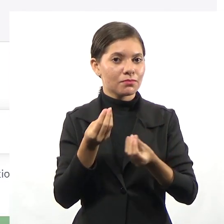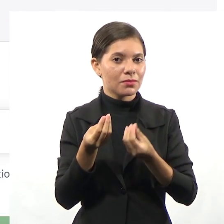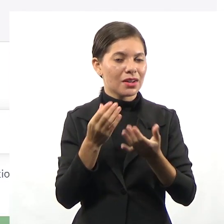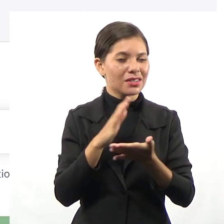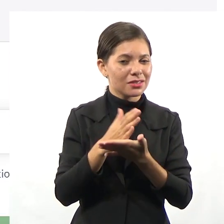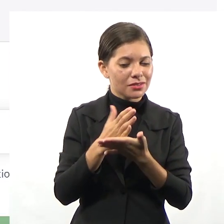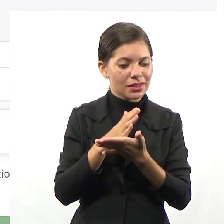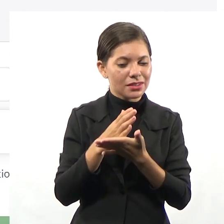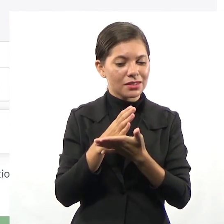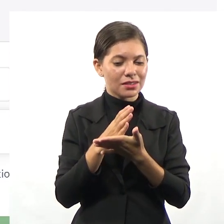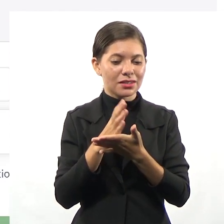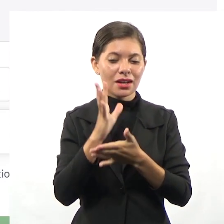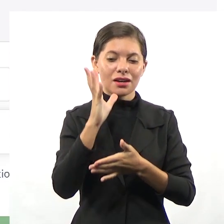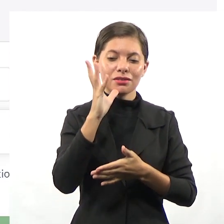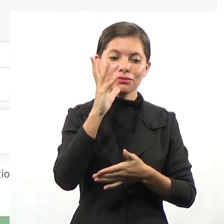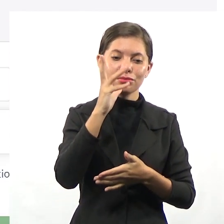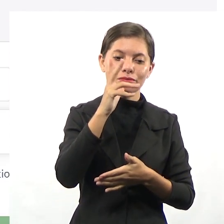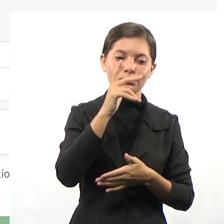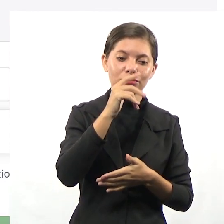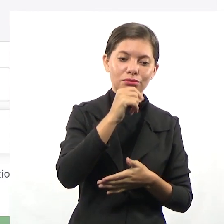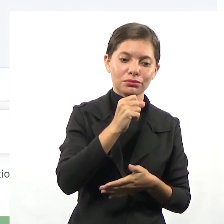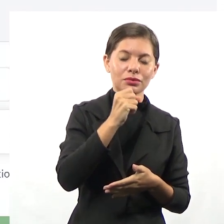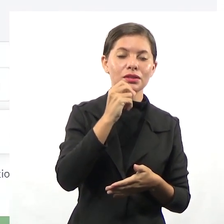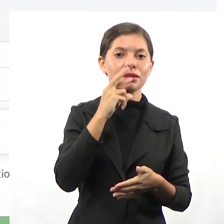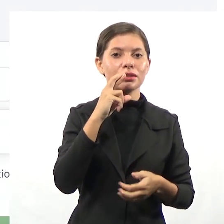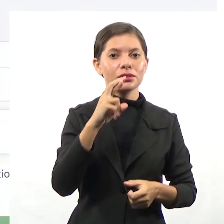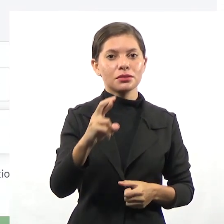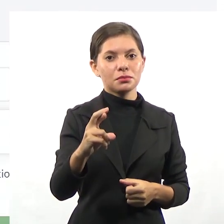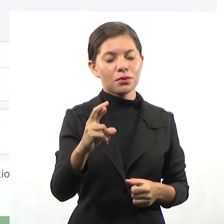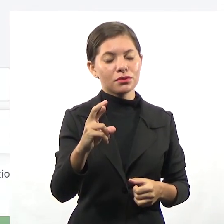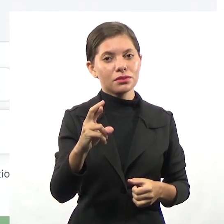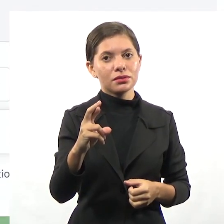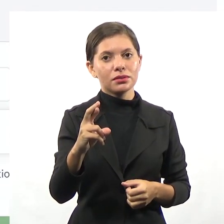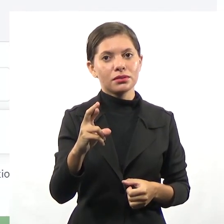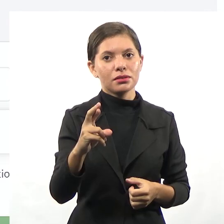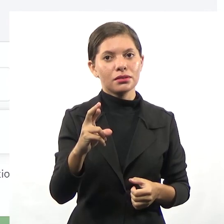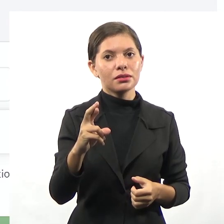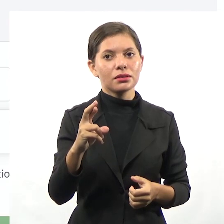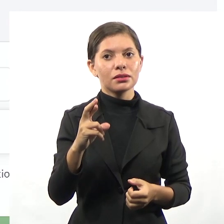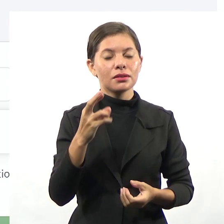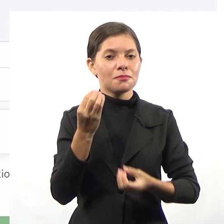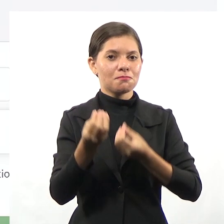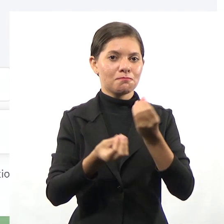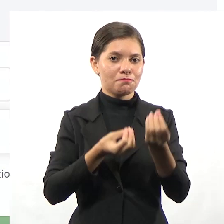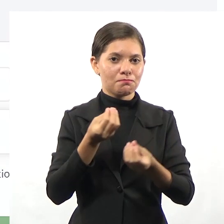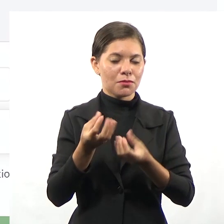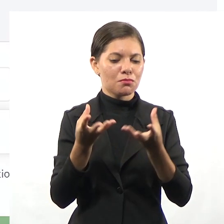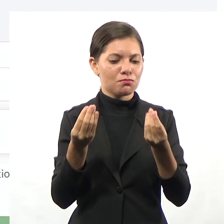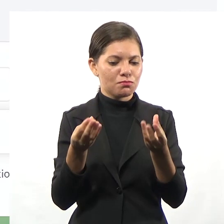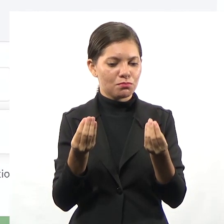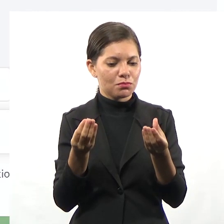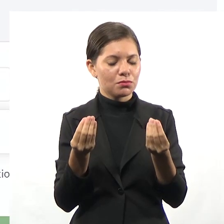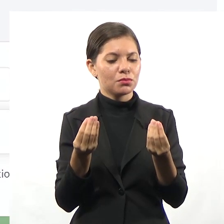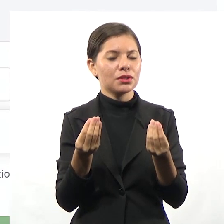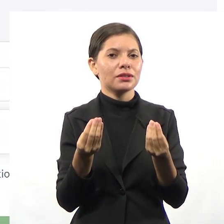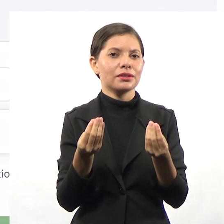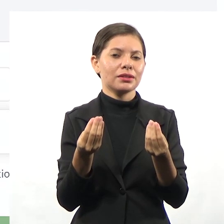Provavelmente, às vezes, pode demorar um pouquinho o tempo de resposta, mas isso vai depender da demanda que o sistema